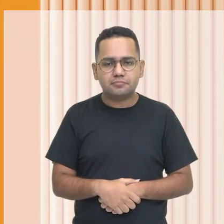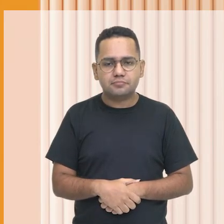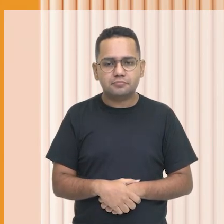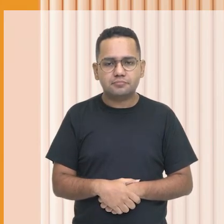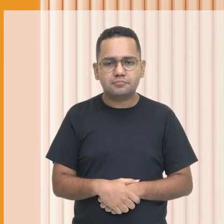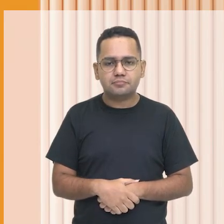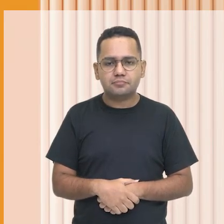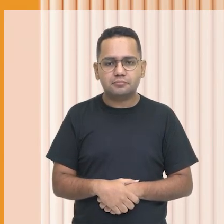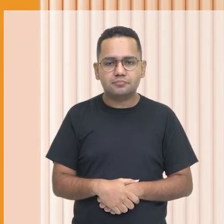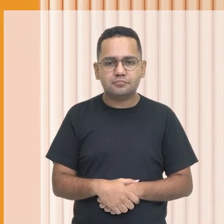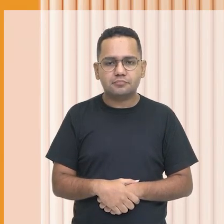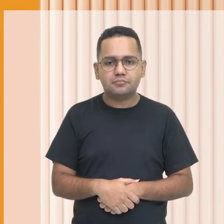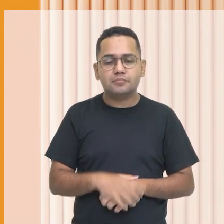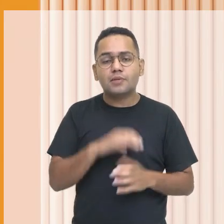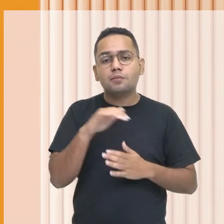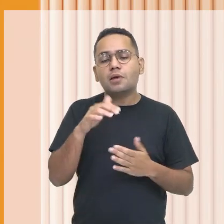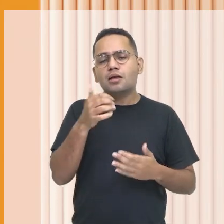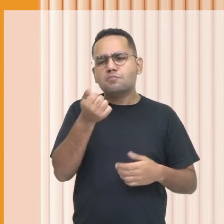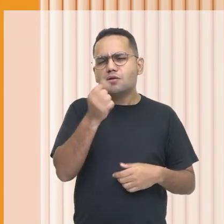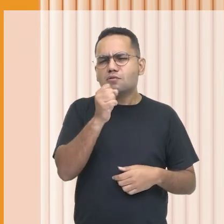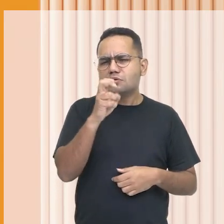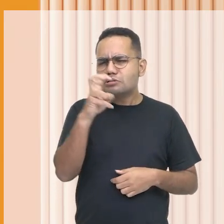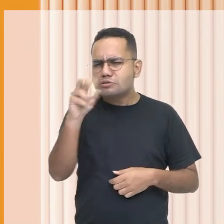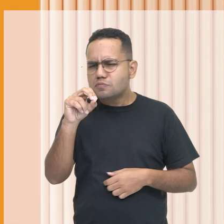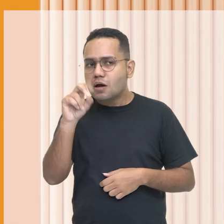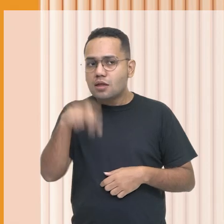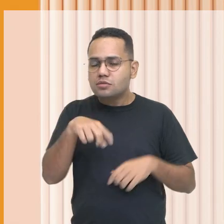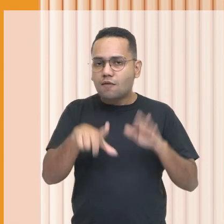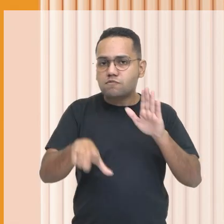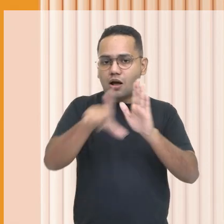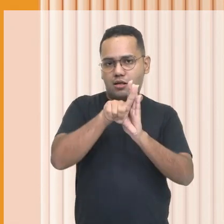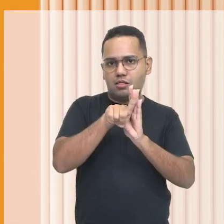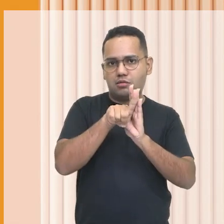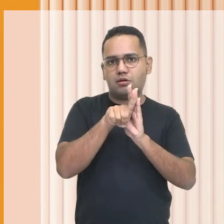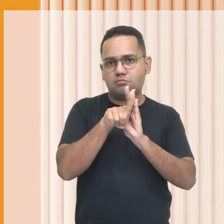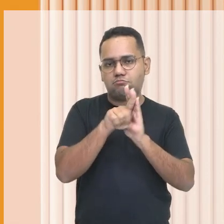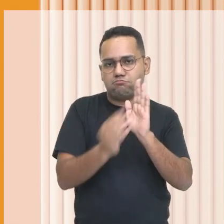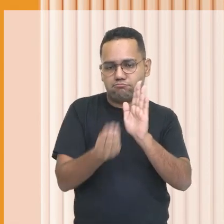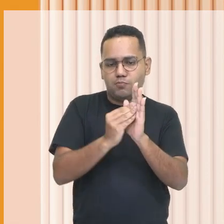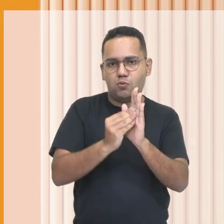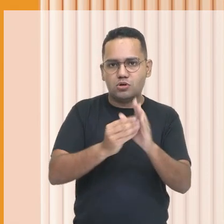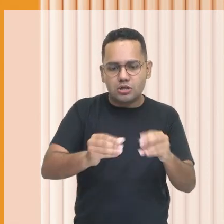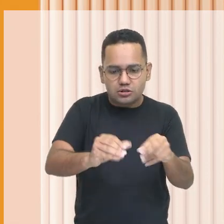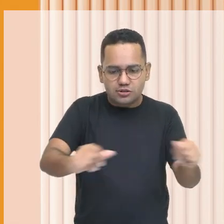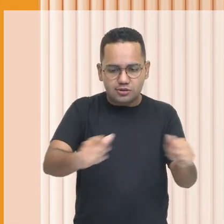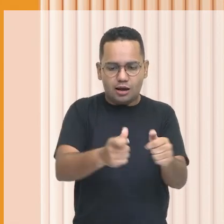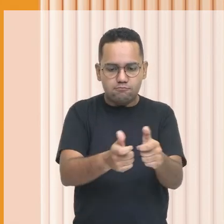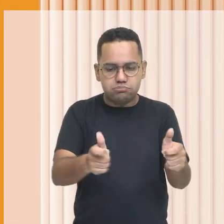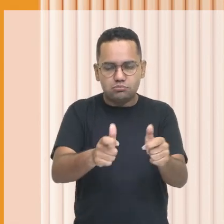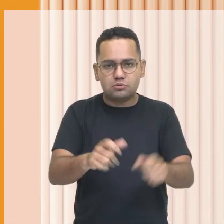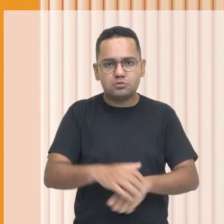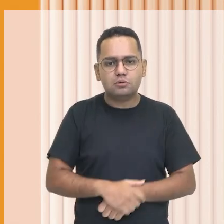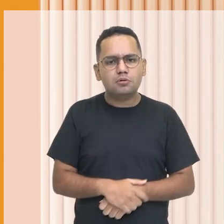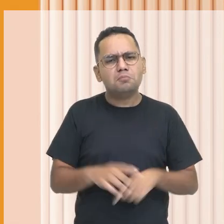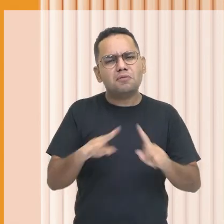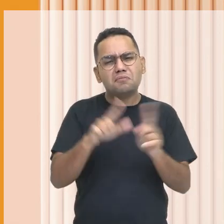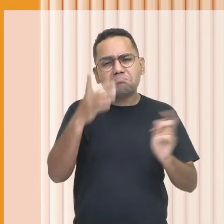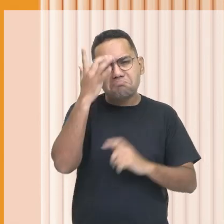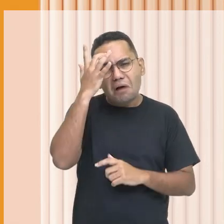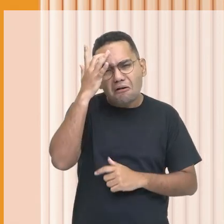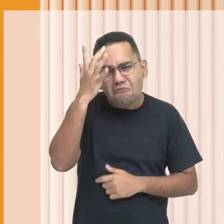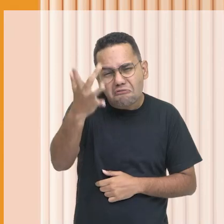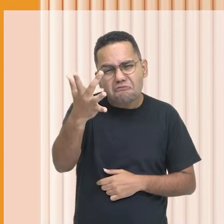processo da instituição da Lei de Terras, tornou ainda muito mais fácil para quem era a elite, para quem controlava o